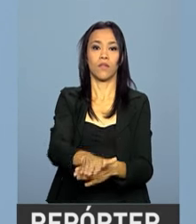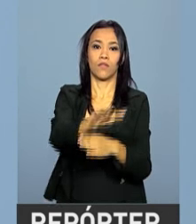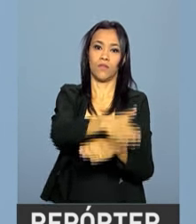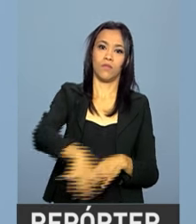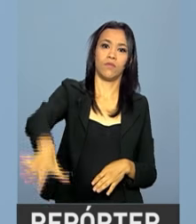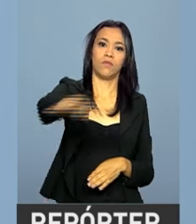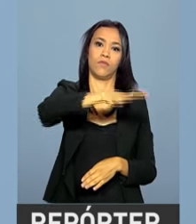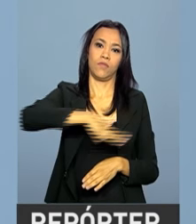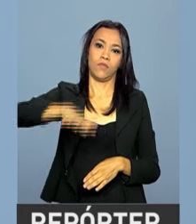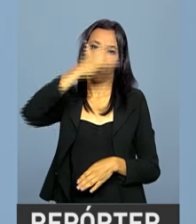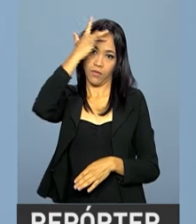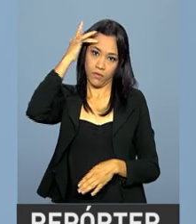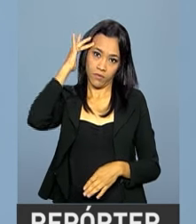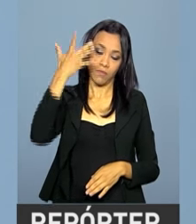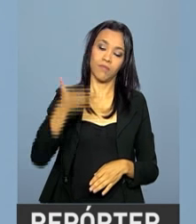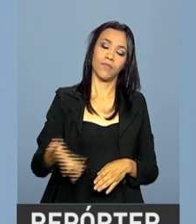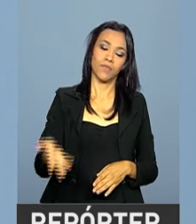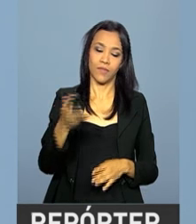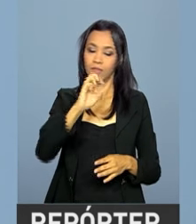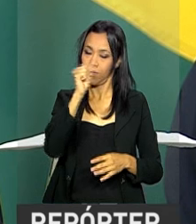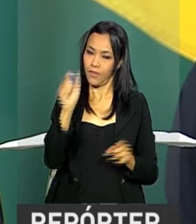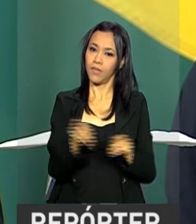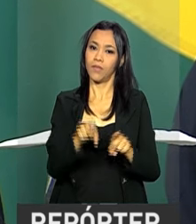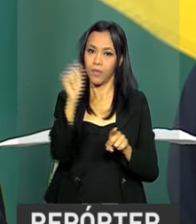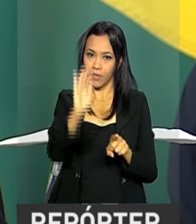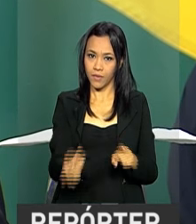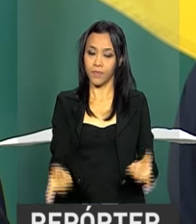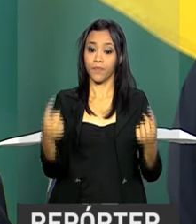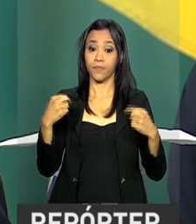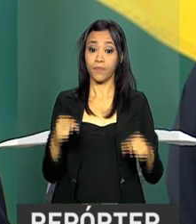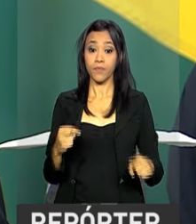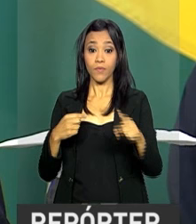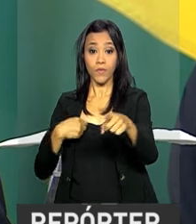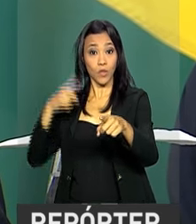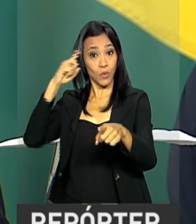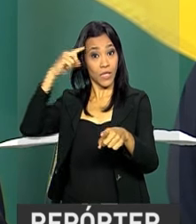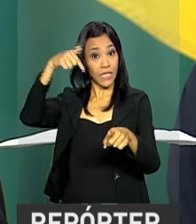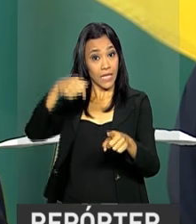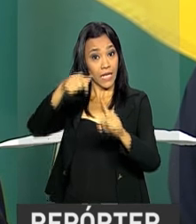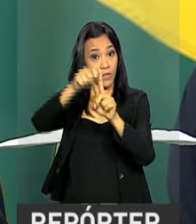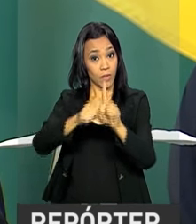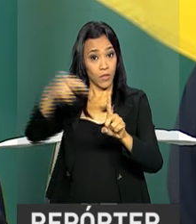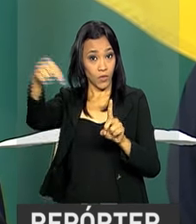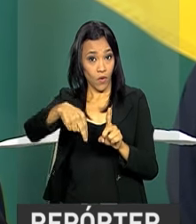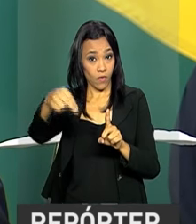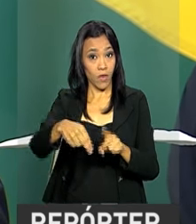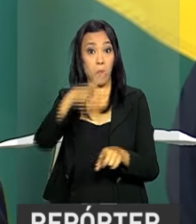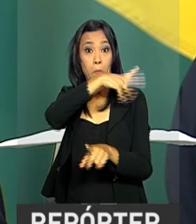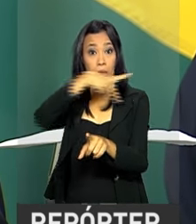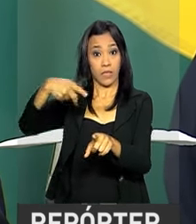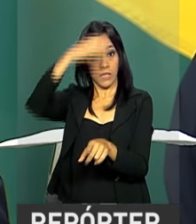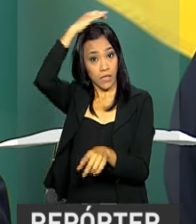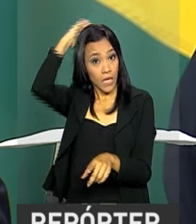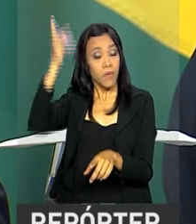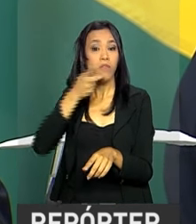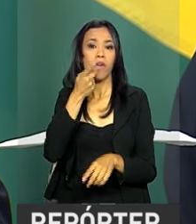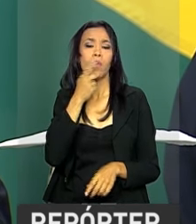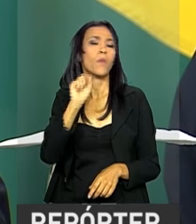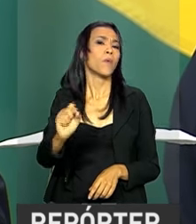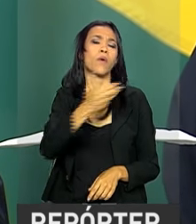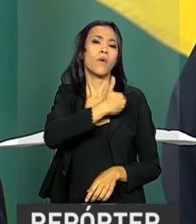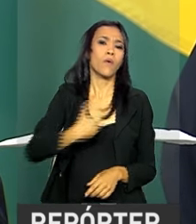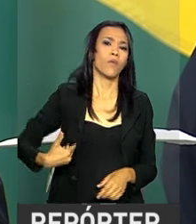cidadão brasileiro em todo o Brasil. No dia 7 de novembro, o presidente Michel Temer afirmou que o governo